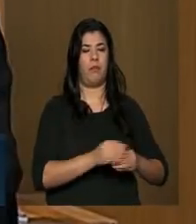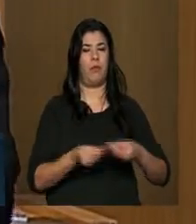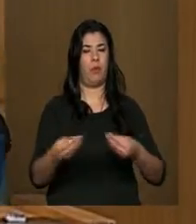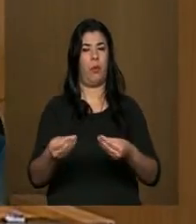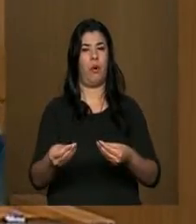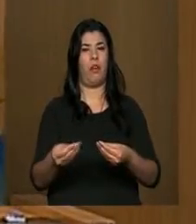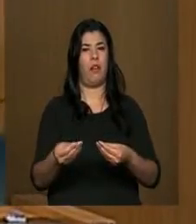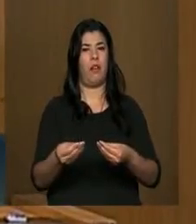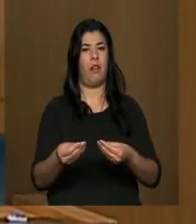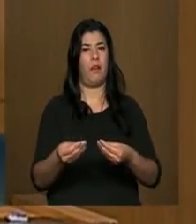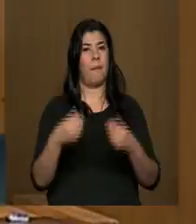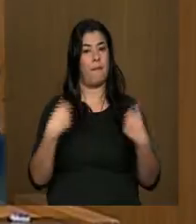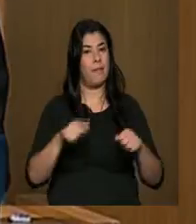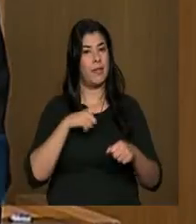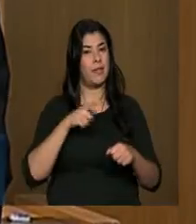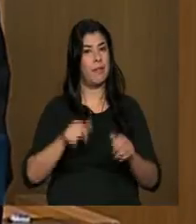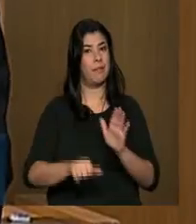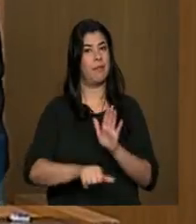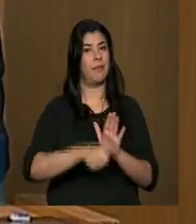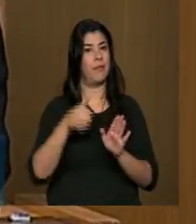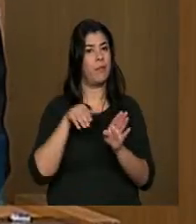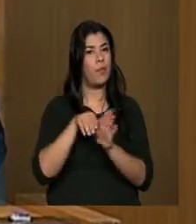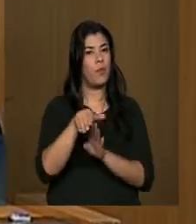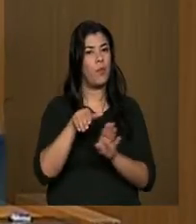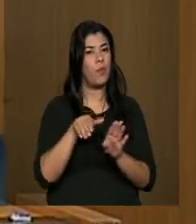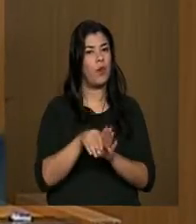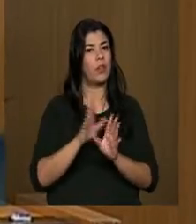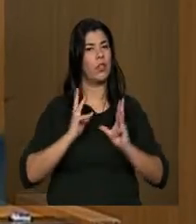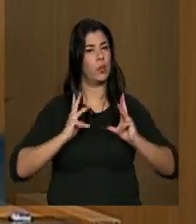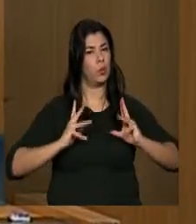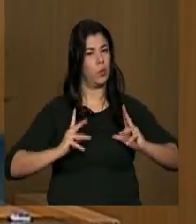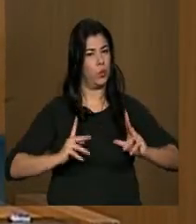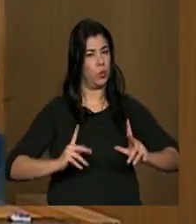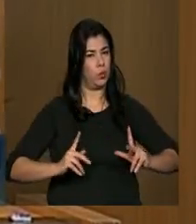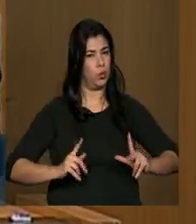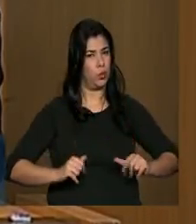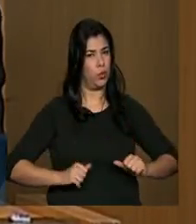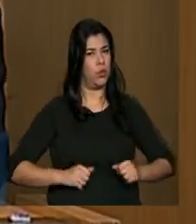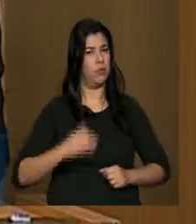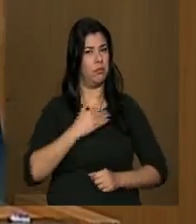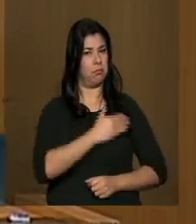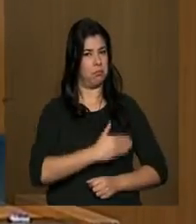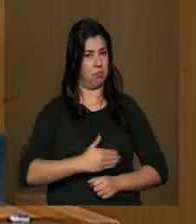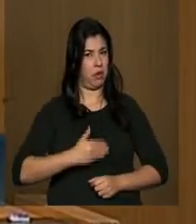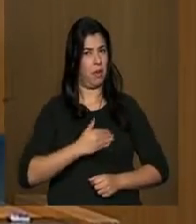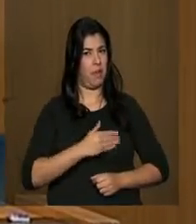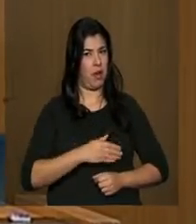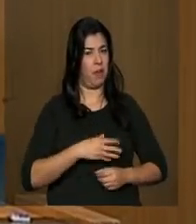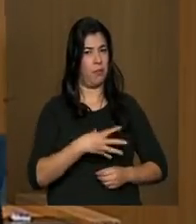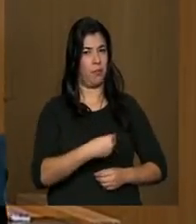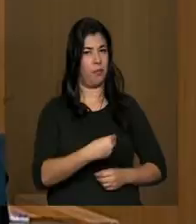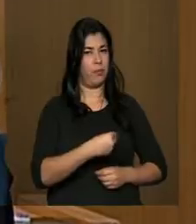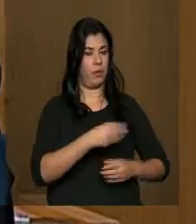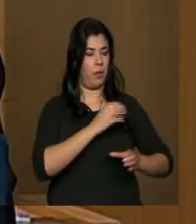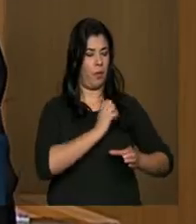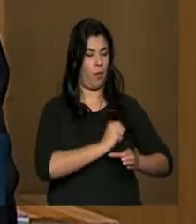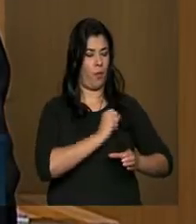bem orientada, não fazer essa retirada de uma forma higiênica, esse leite depois não pode ser